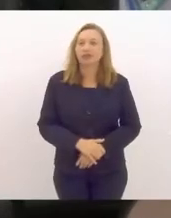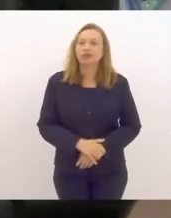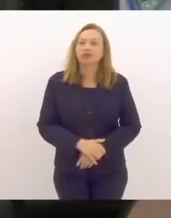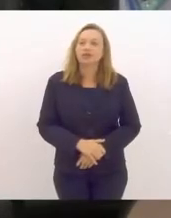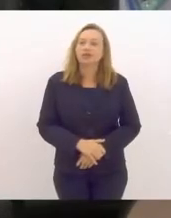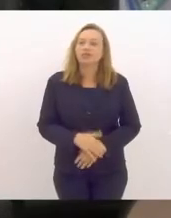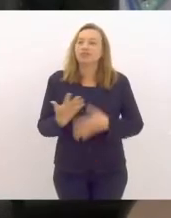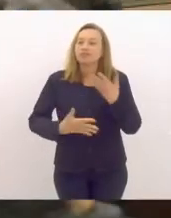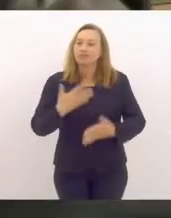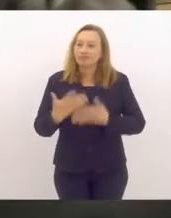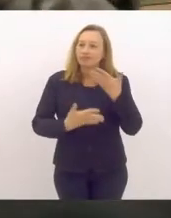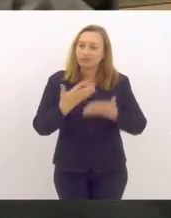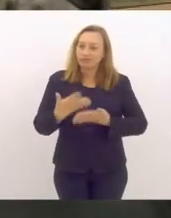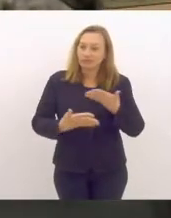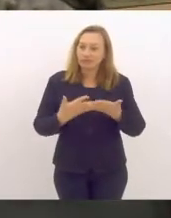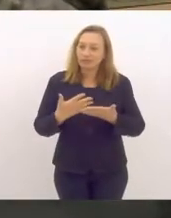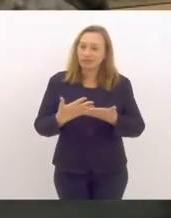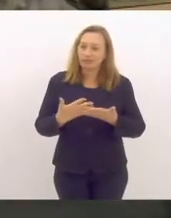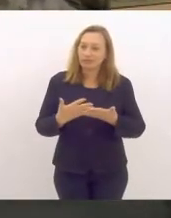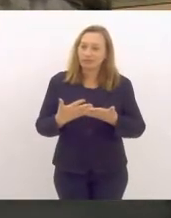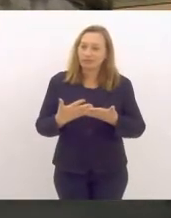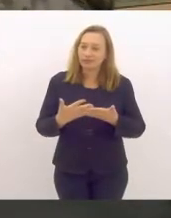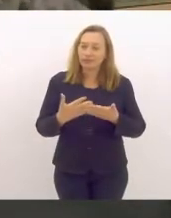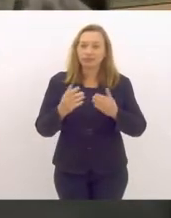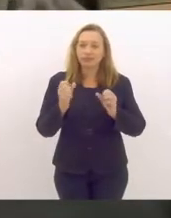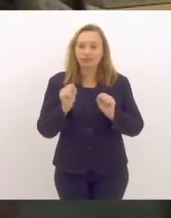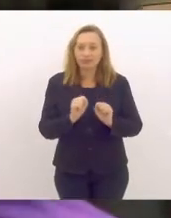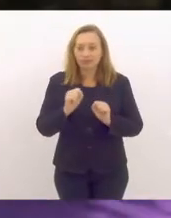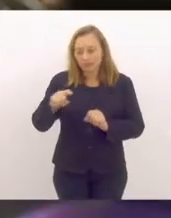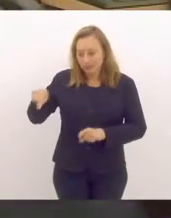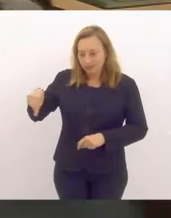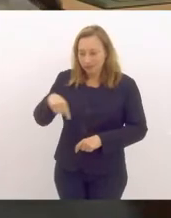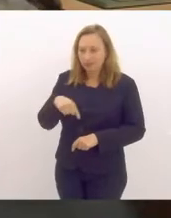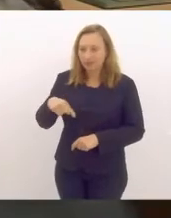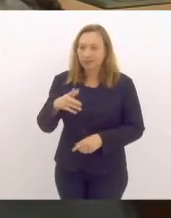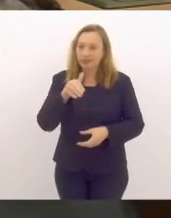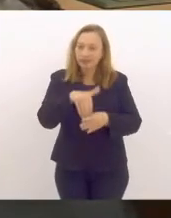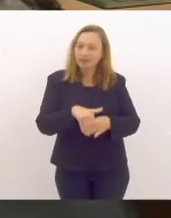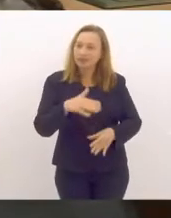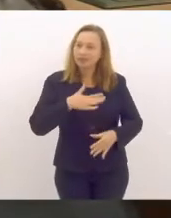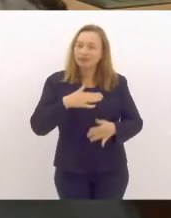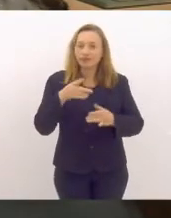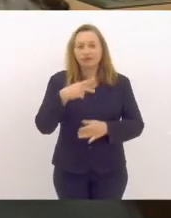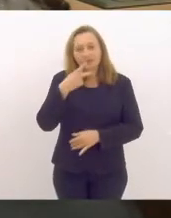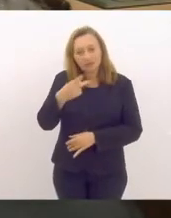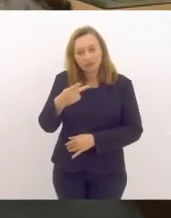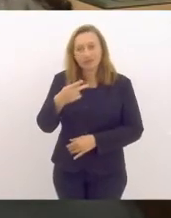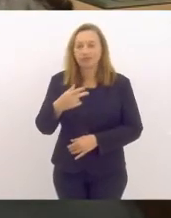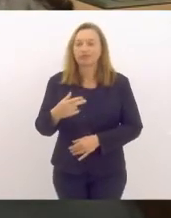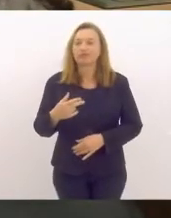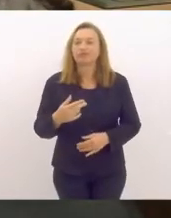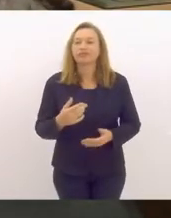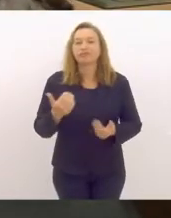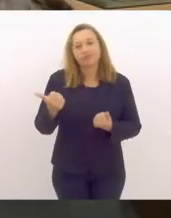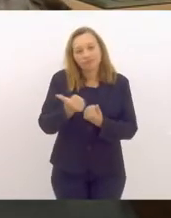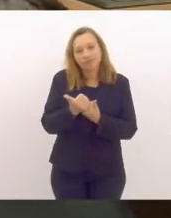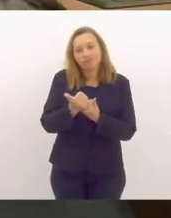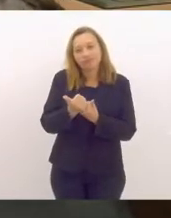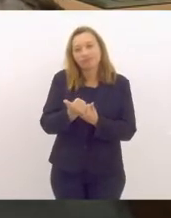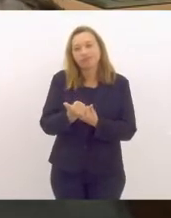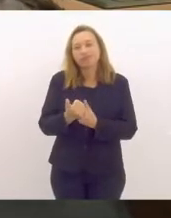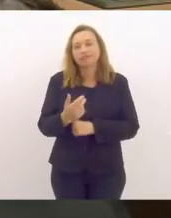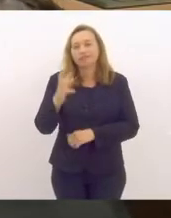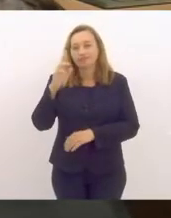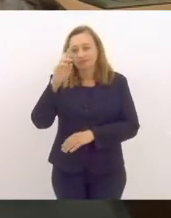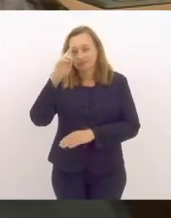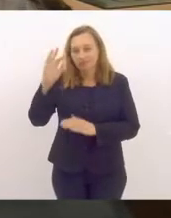É uma alegria imensa poder estar aqui, podendo dar o meu voto, declarar o meu voto de apoio. Vossa Excelência,